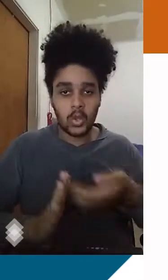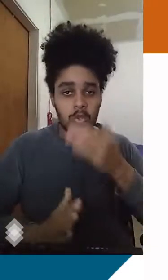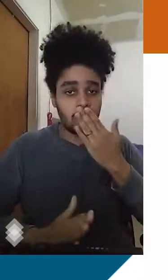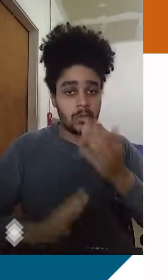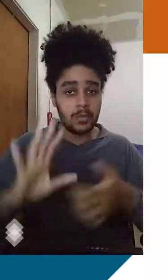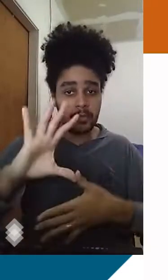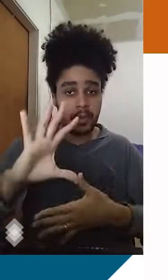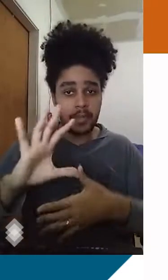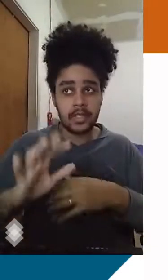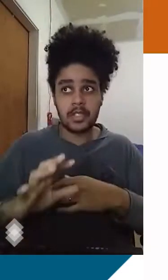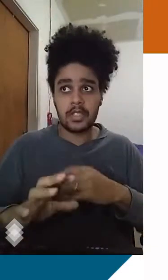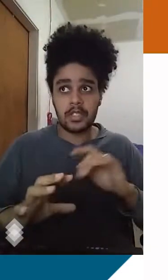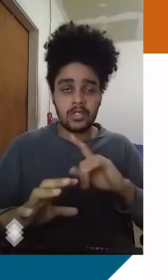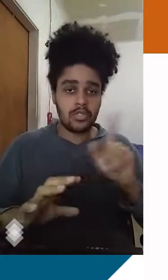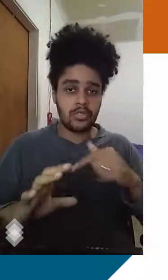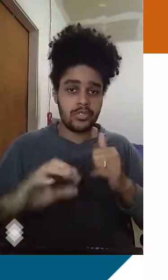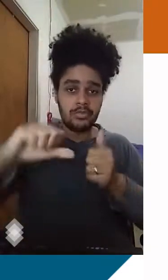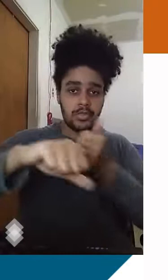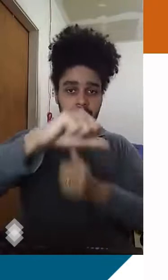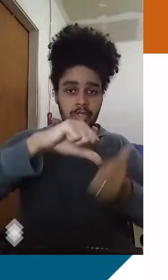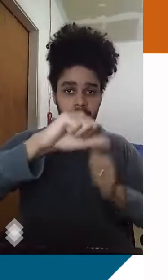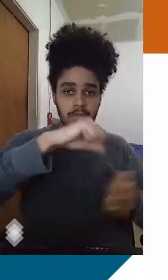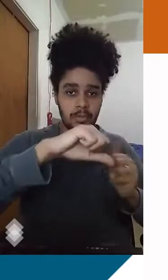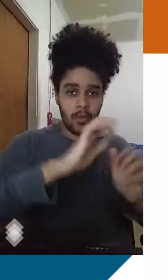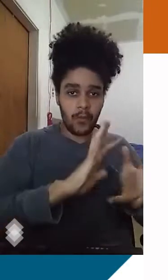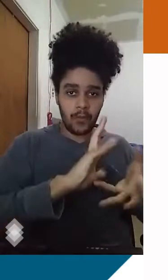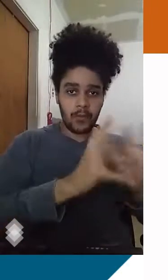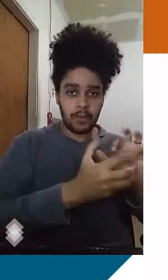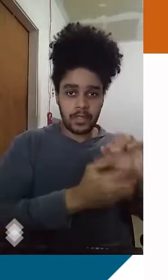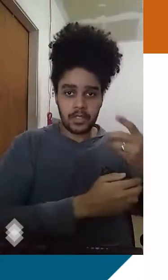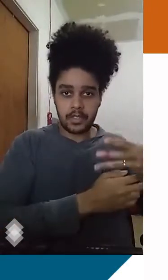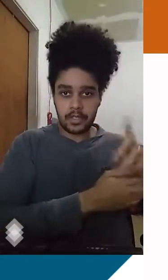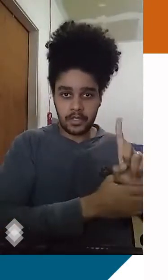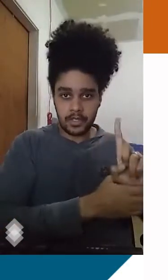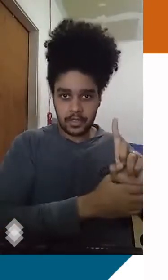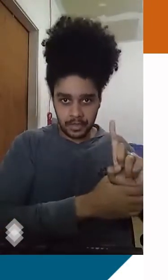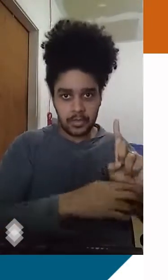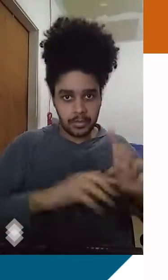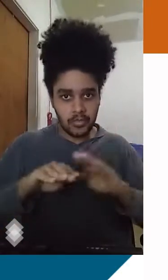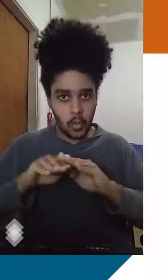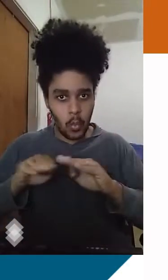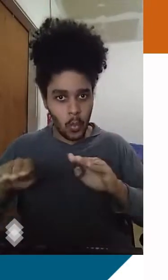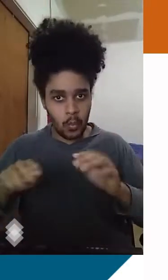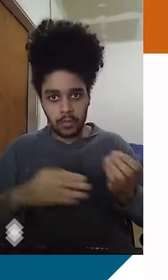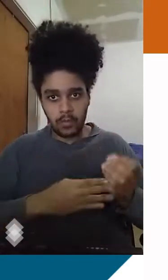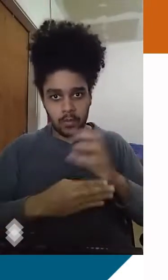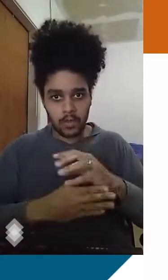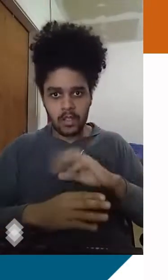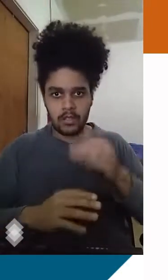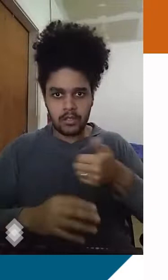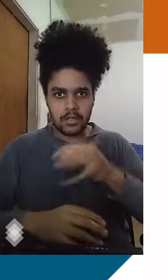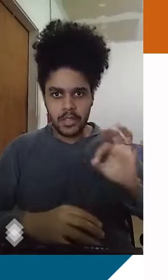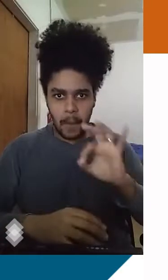Todo tipo de mapa, porque o mapa é o quê? A gente está aqui transformando, né, um formato que é tridimensional no formato